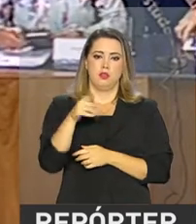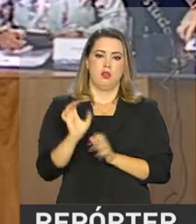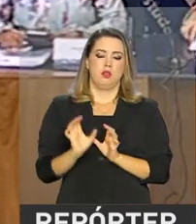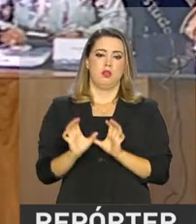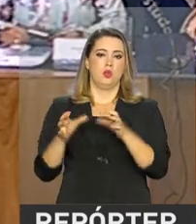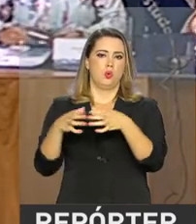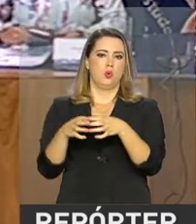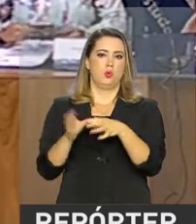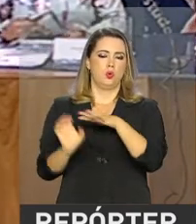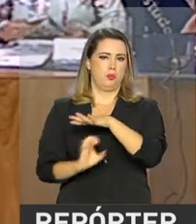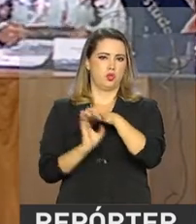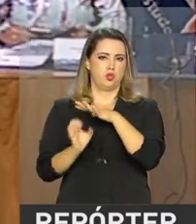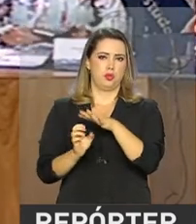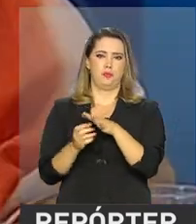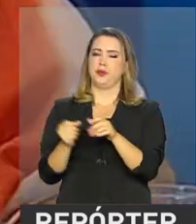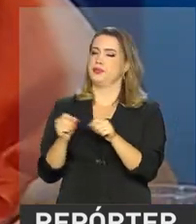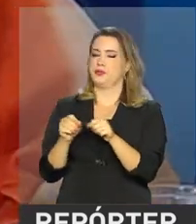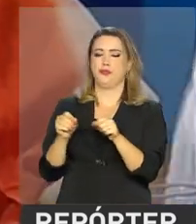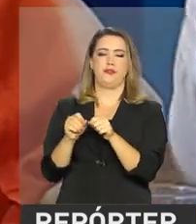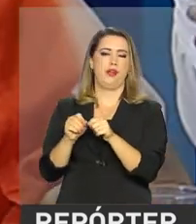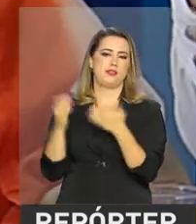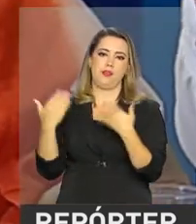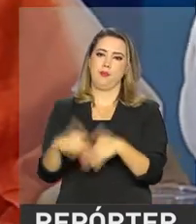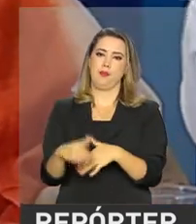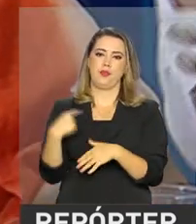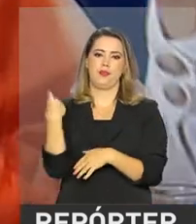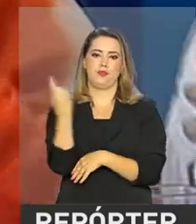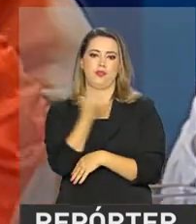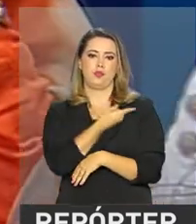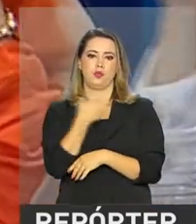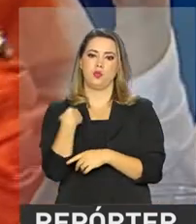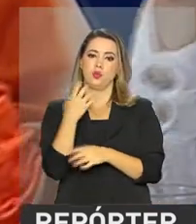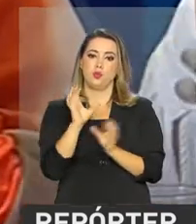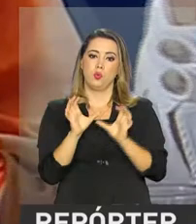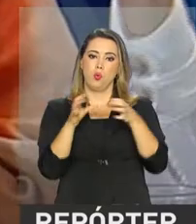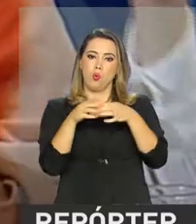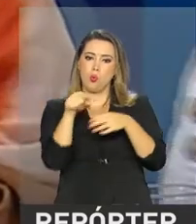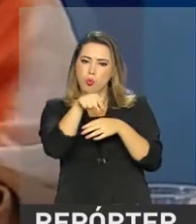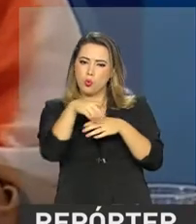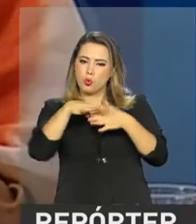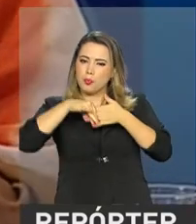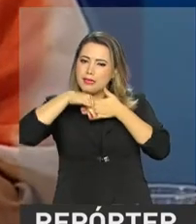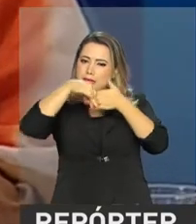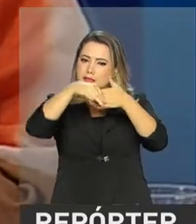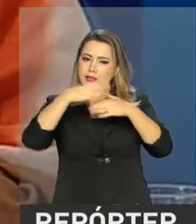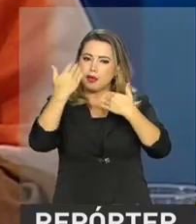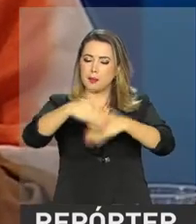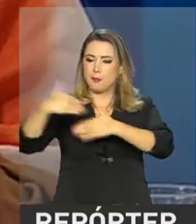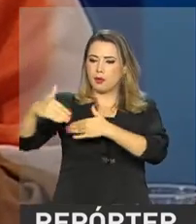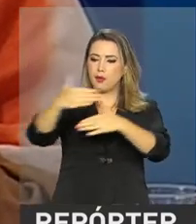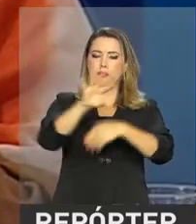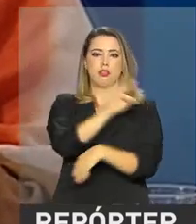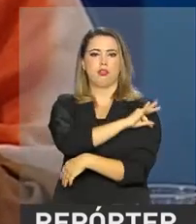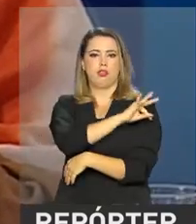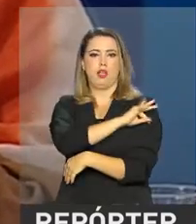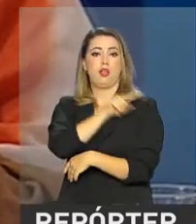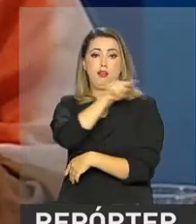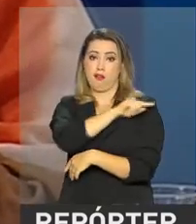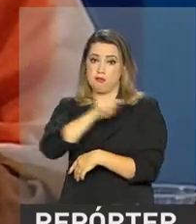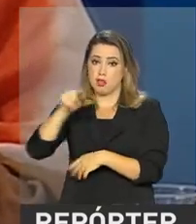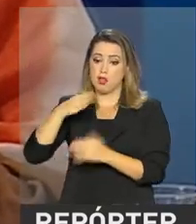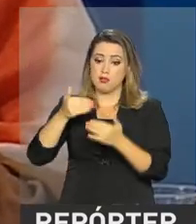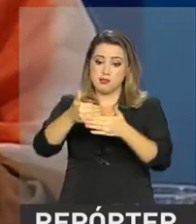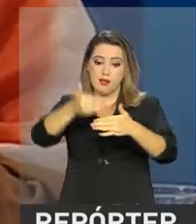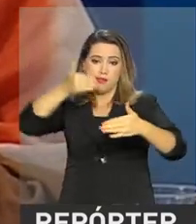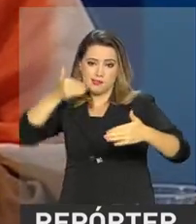faz a prova. A equipe que coordena a prova está bem atrás de você, está toda lá a equipe técnica, não é, que coordena